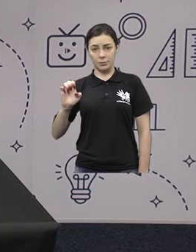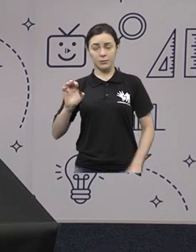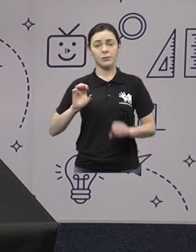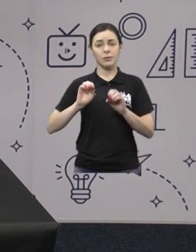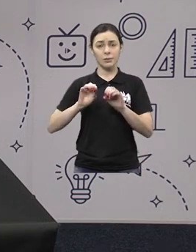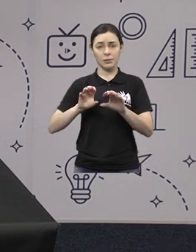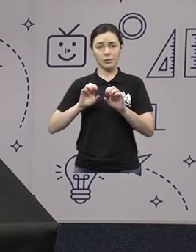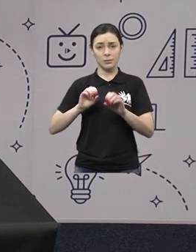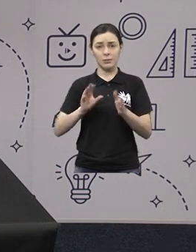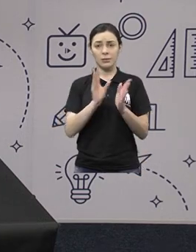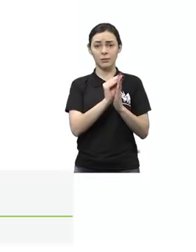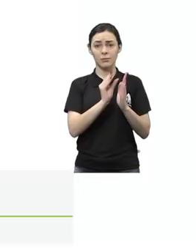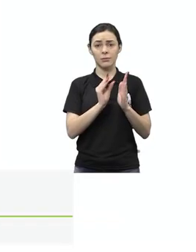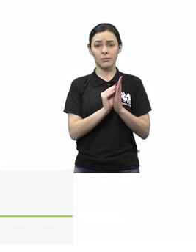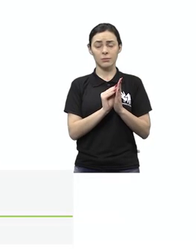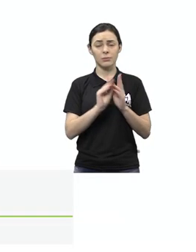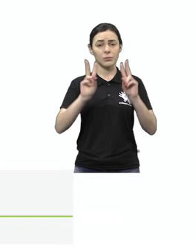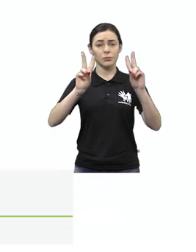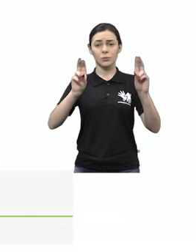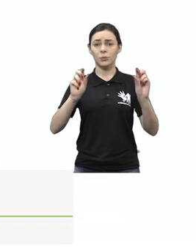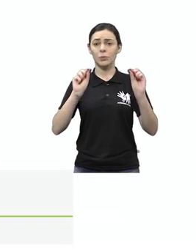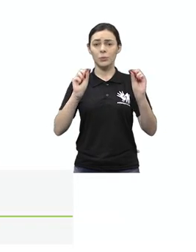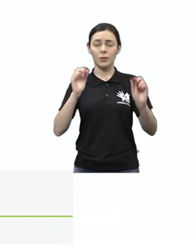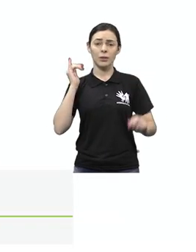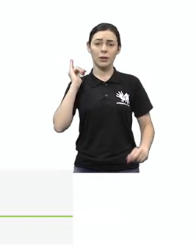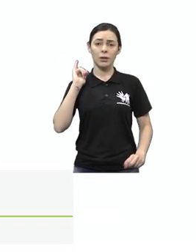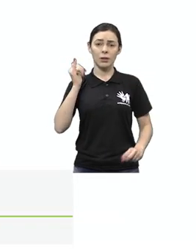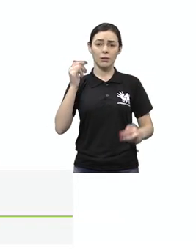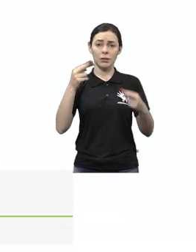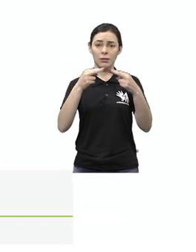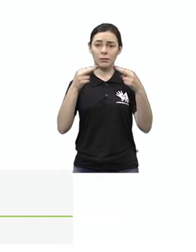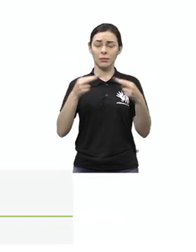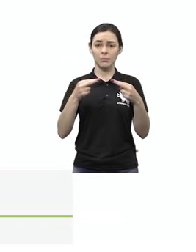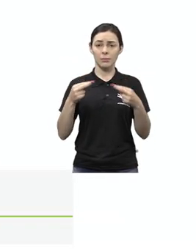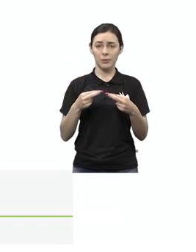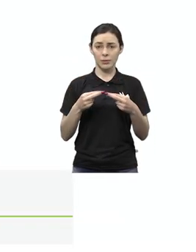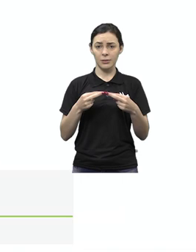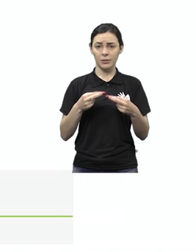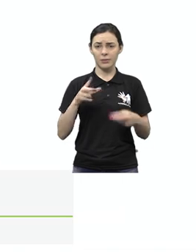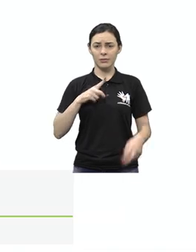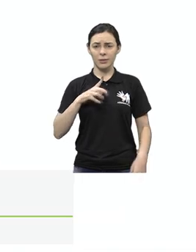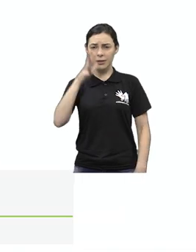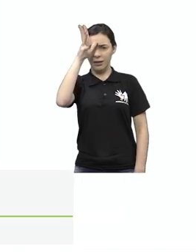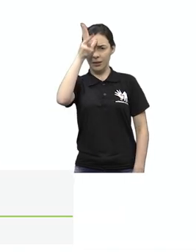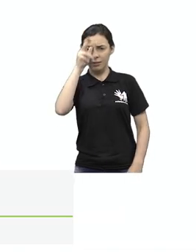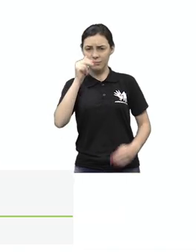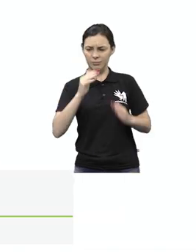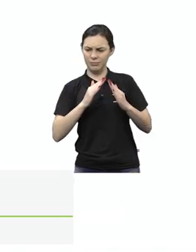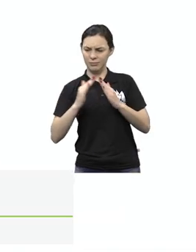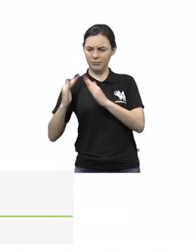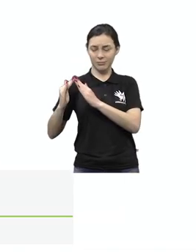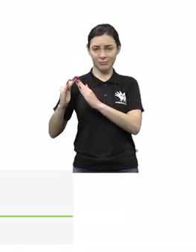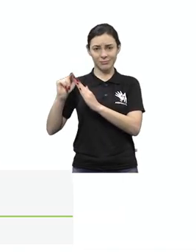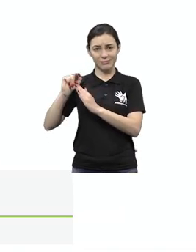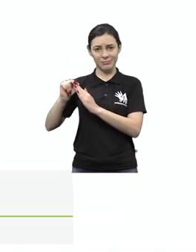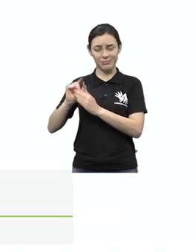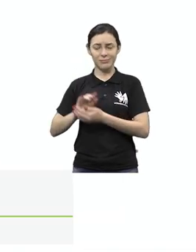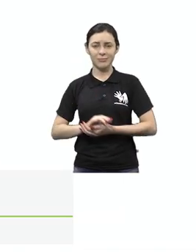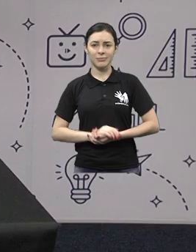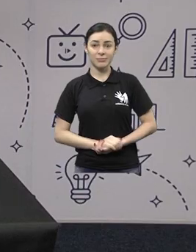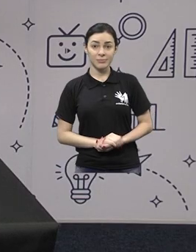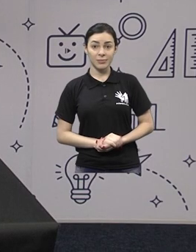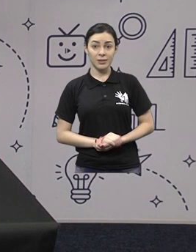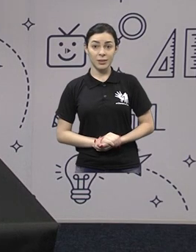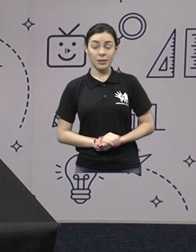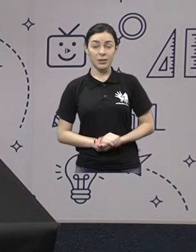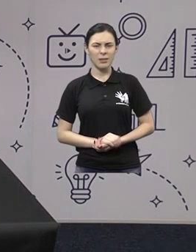conteúdo sobre a parlenda da galinha do vizinho. Vocês se lembram?